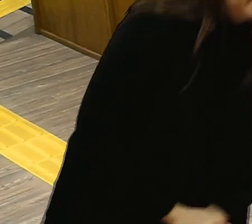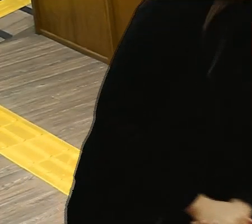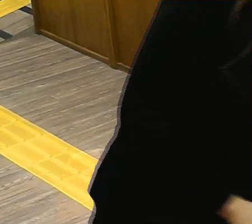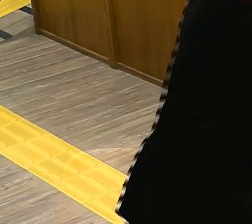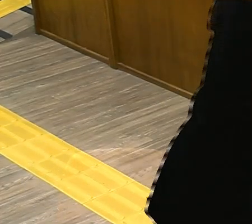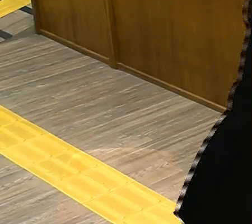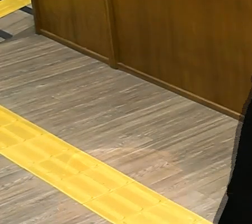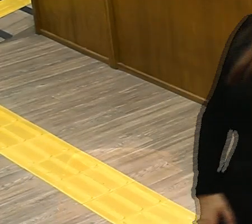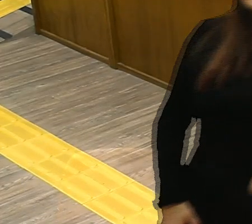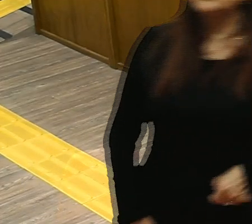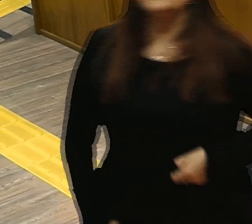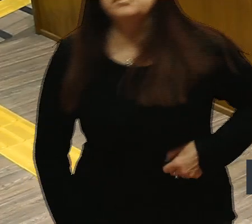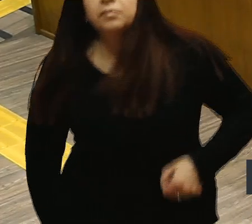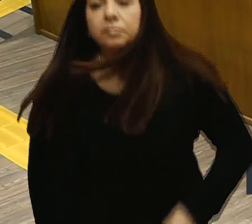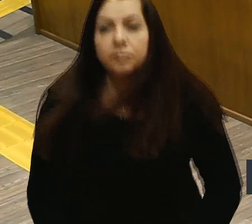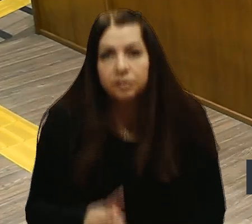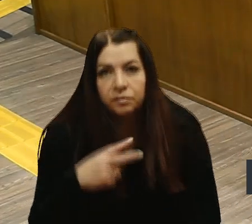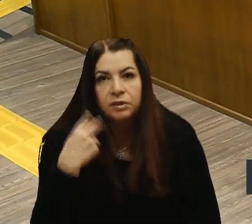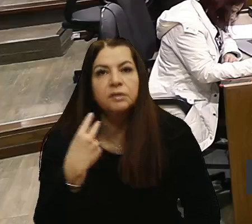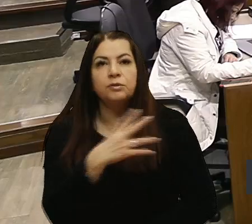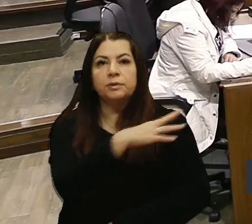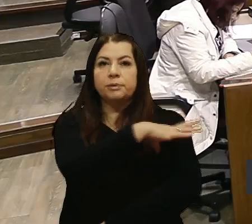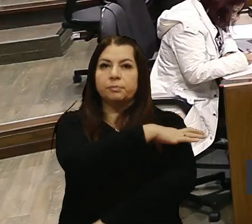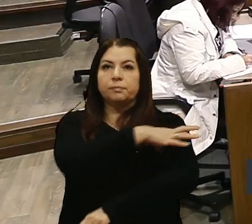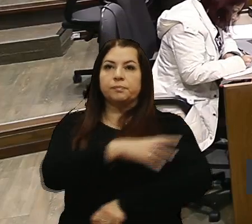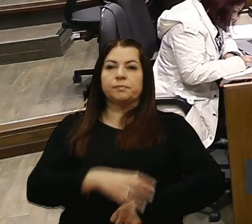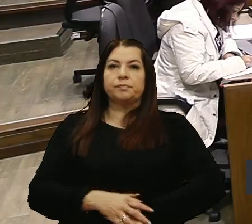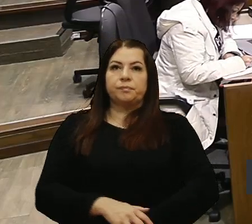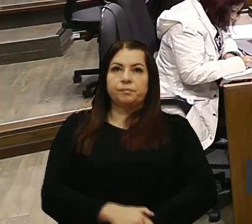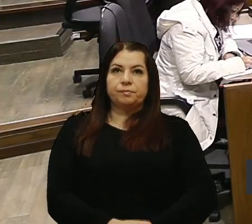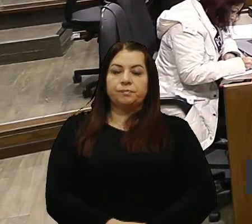Com a palavra, vereador Capitão Ramon.